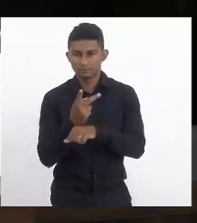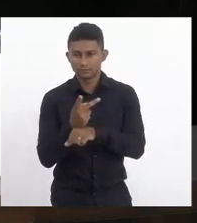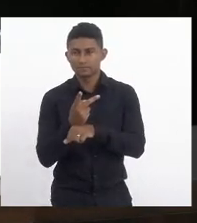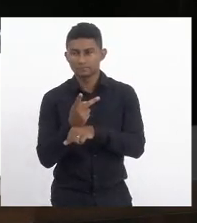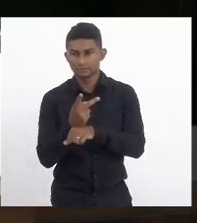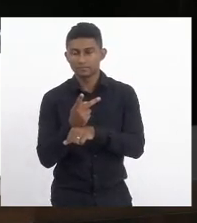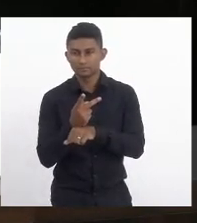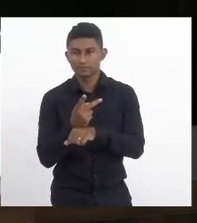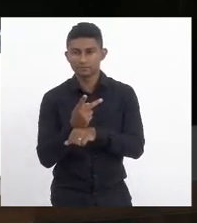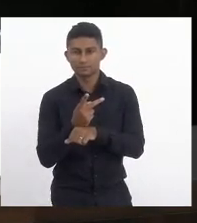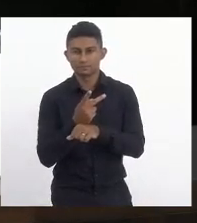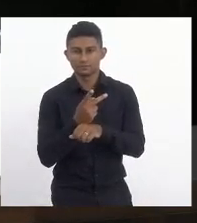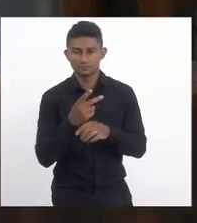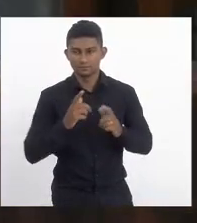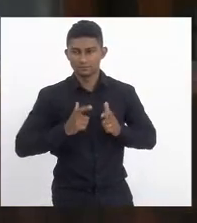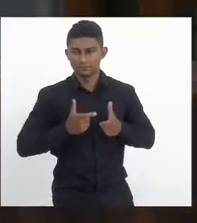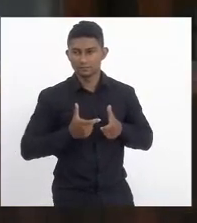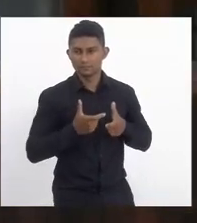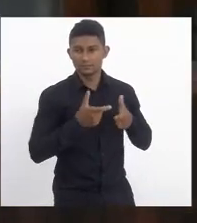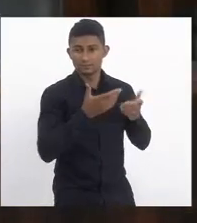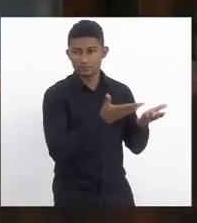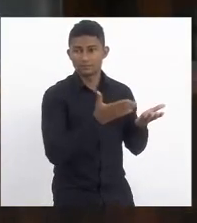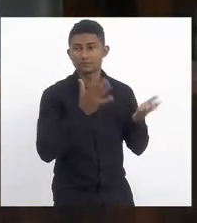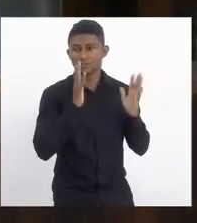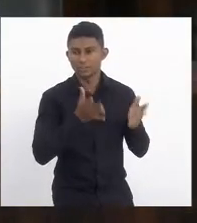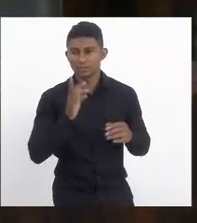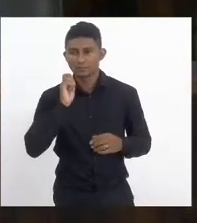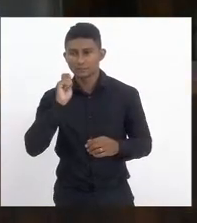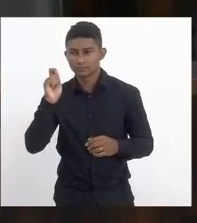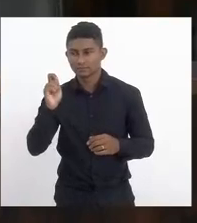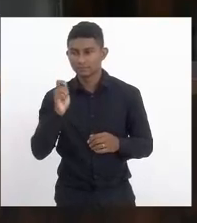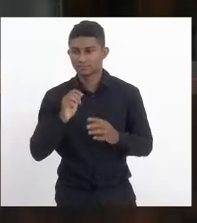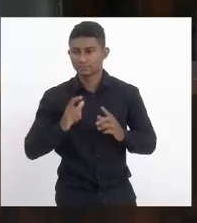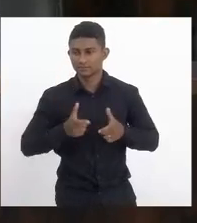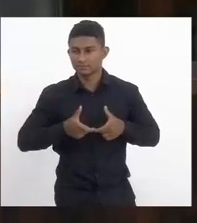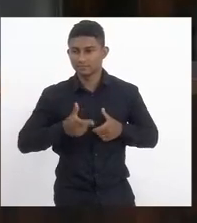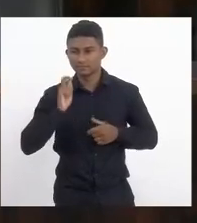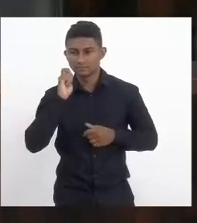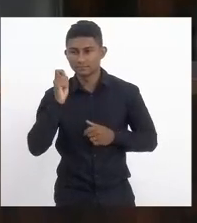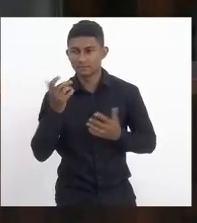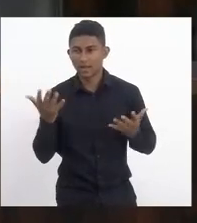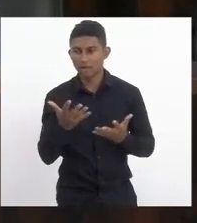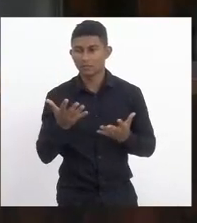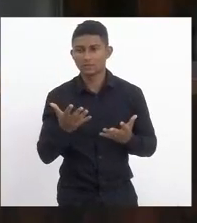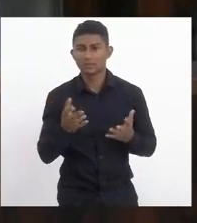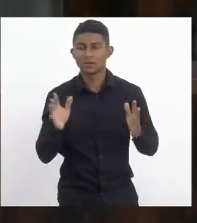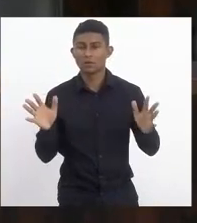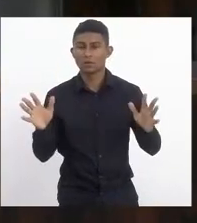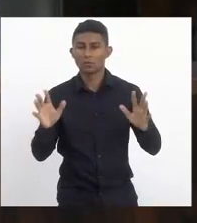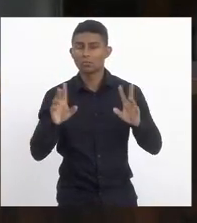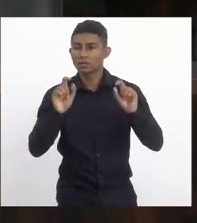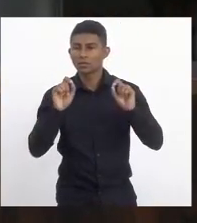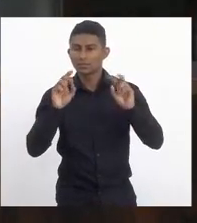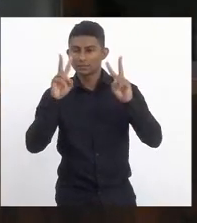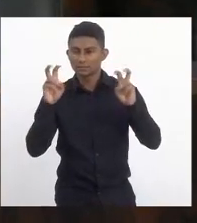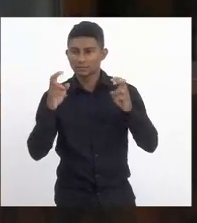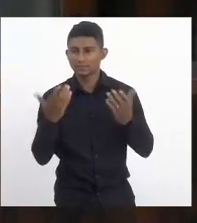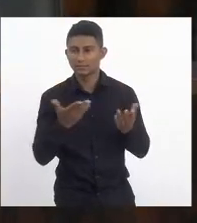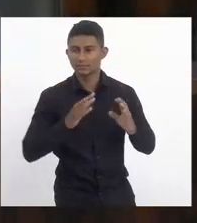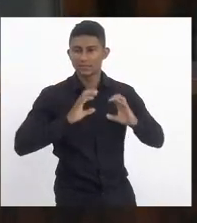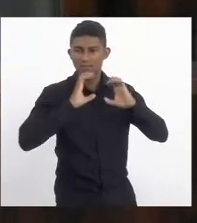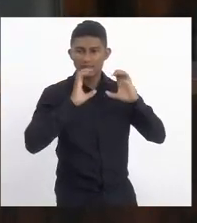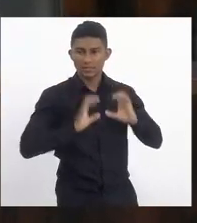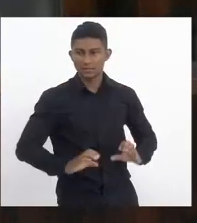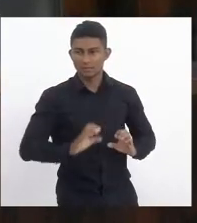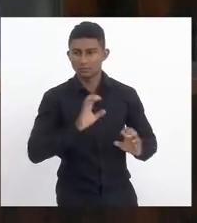Assembleia. Orani já recebeu a medalha Tiradentes, mas está recebendo hoje o título também de cidadão benemérito do